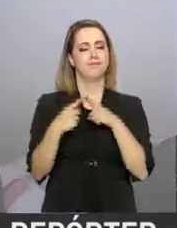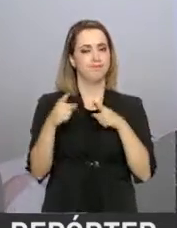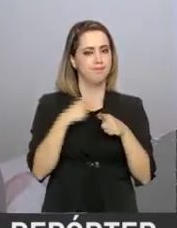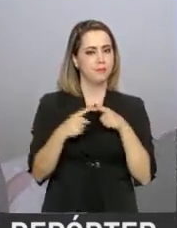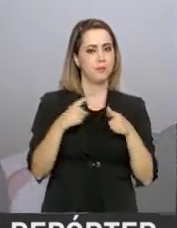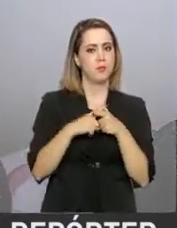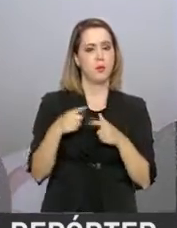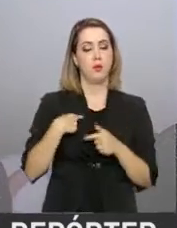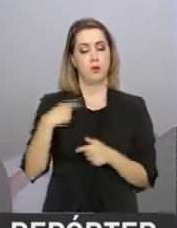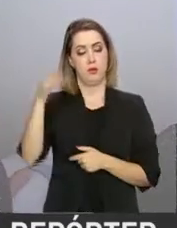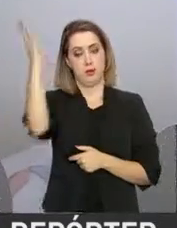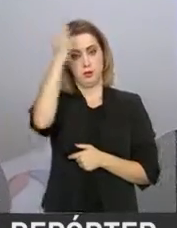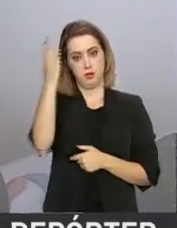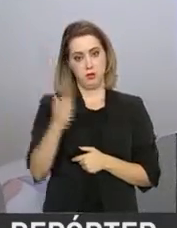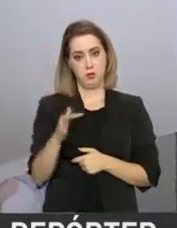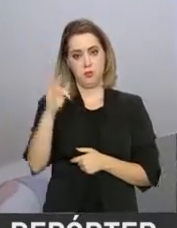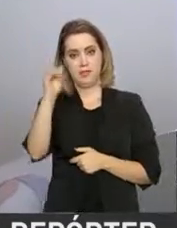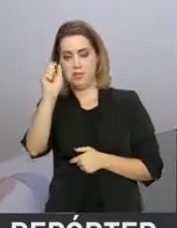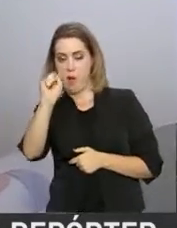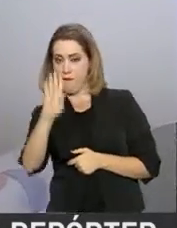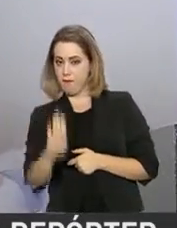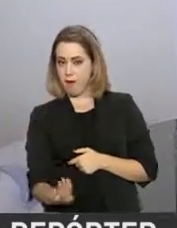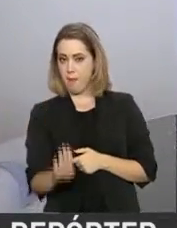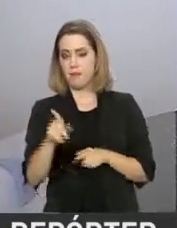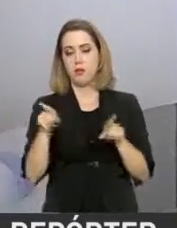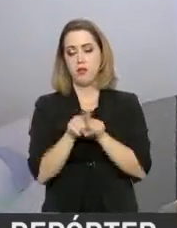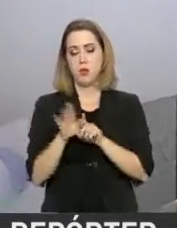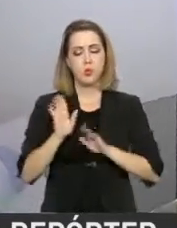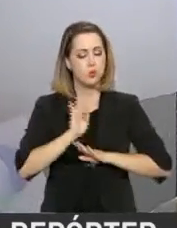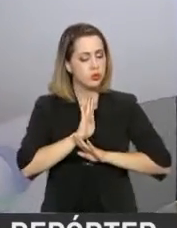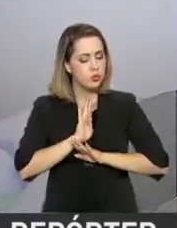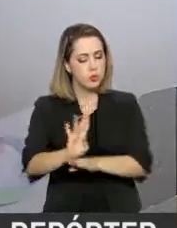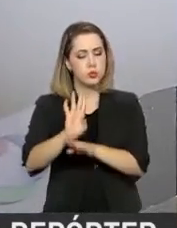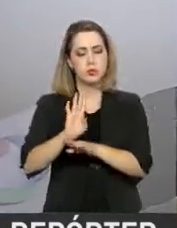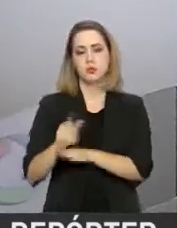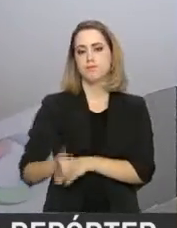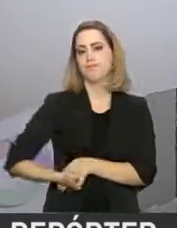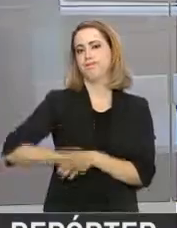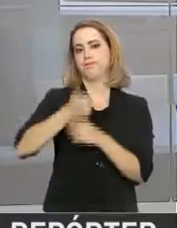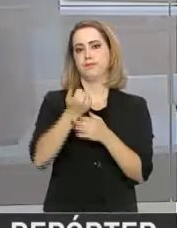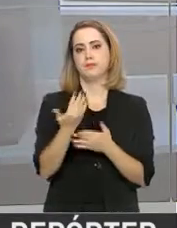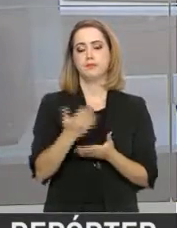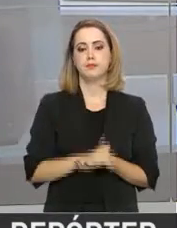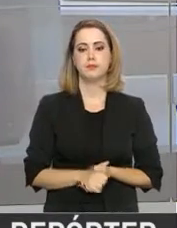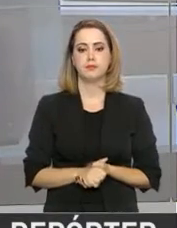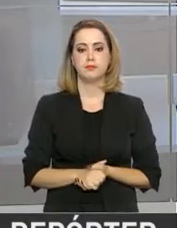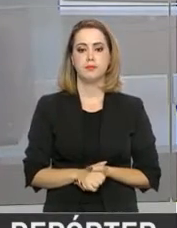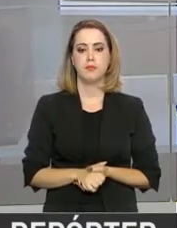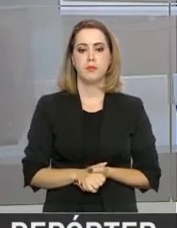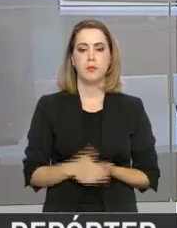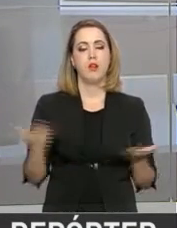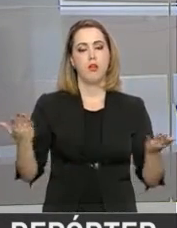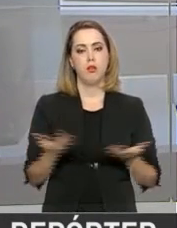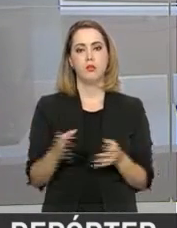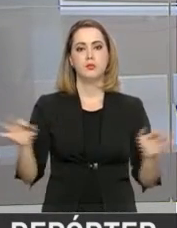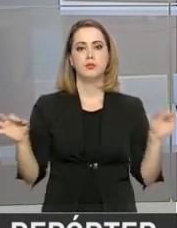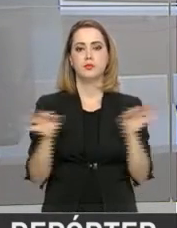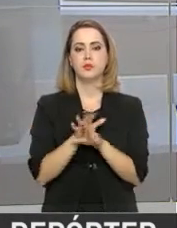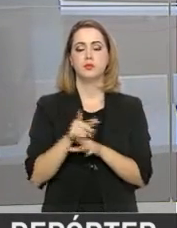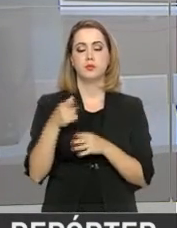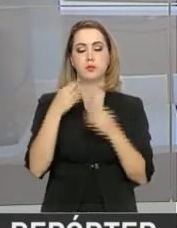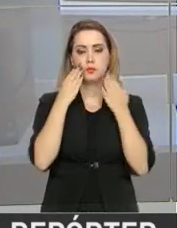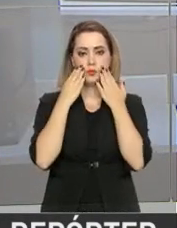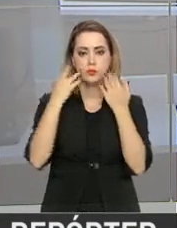Aérea Brasileira, o país, o Brasil, sempre procura ajudar na melhor maneira possível. E aqui termina esta edição do